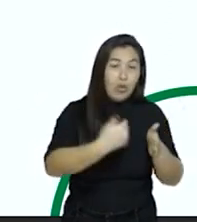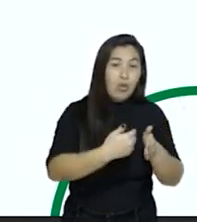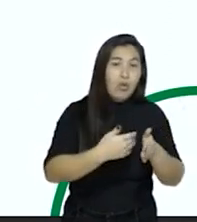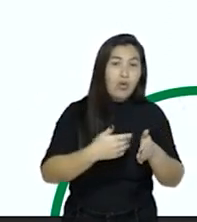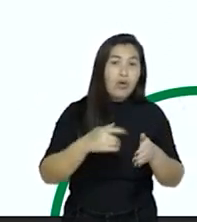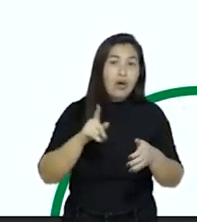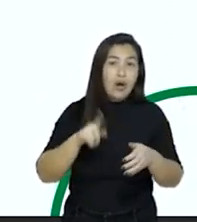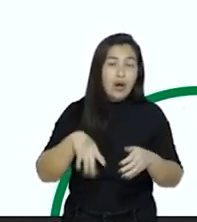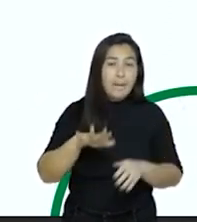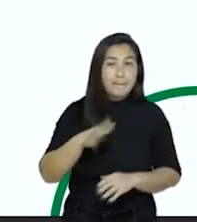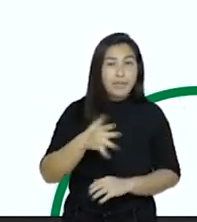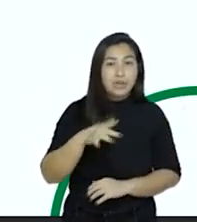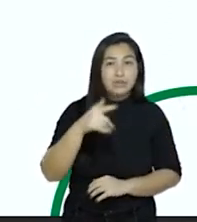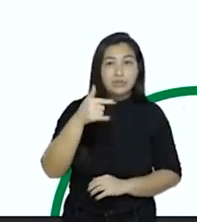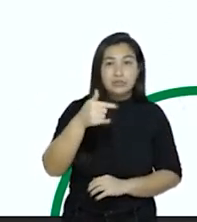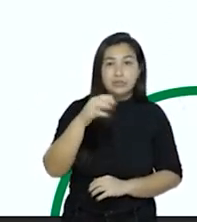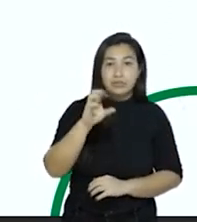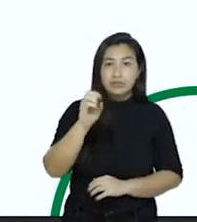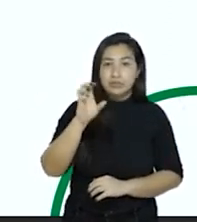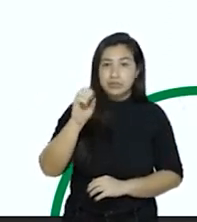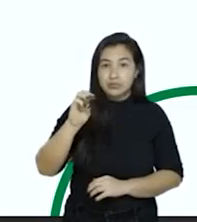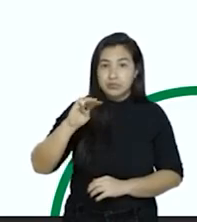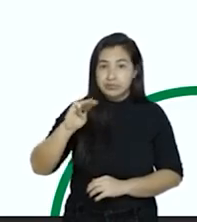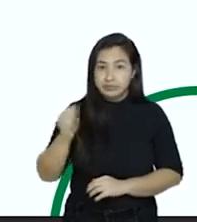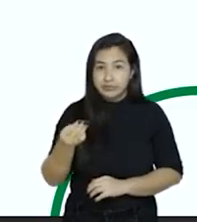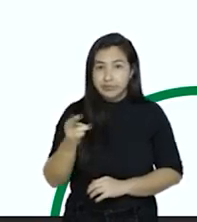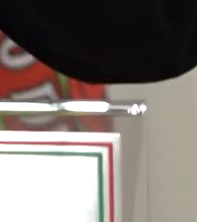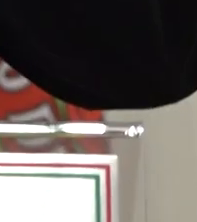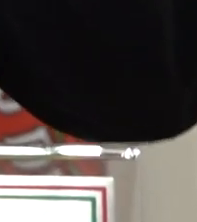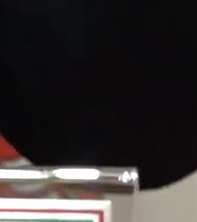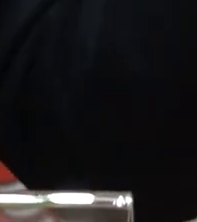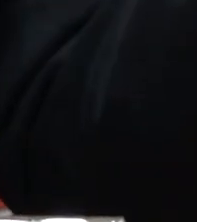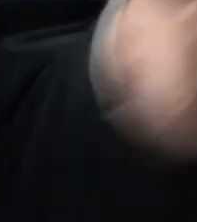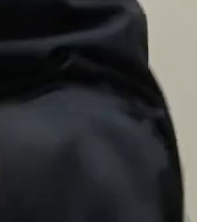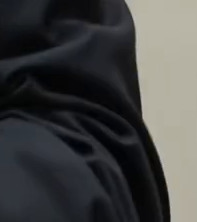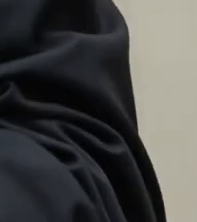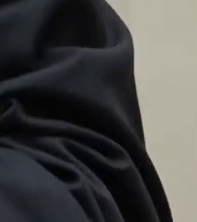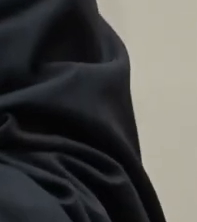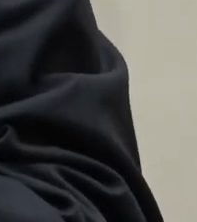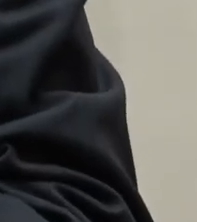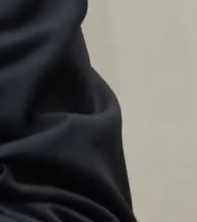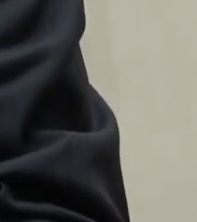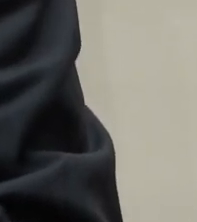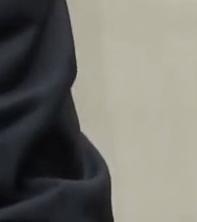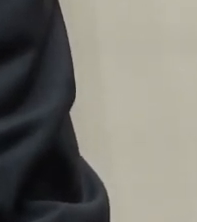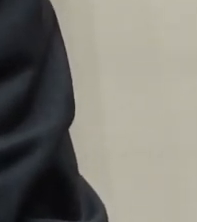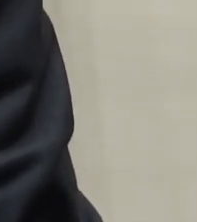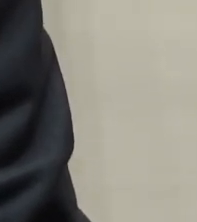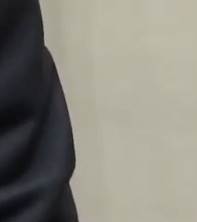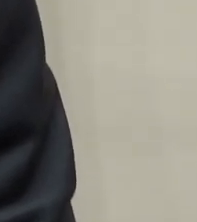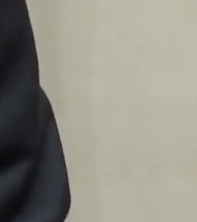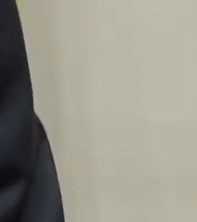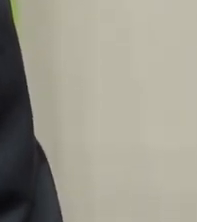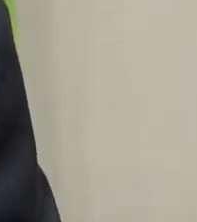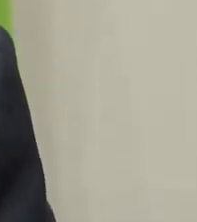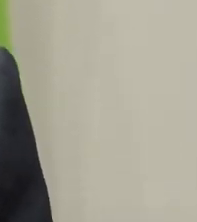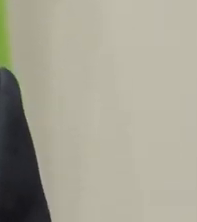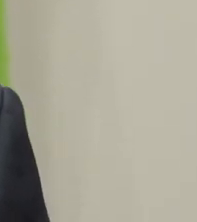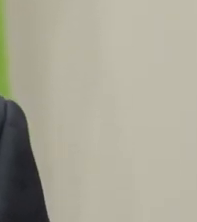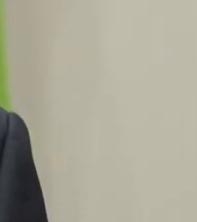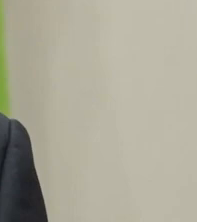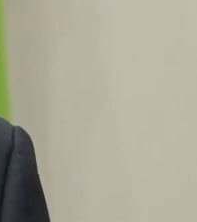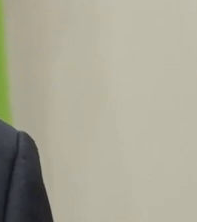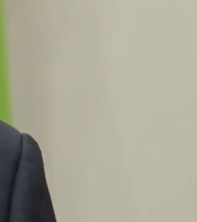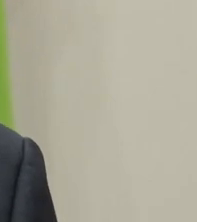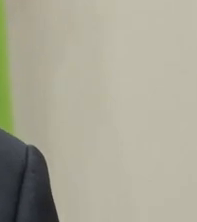de 700 milhões de reais o deputado Dr Vicente cara o preso lembrou os 40